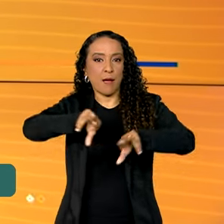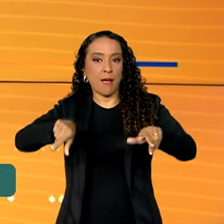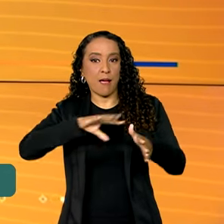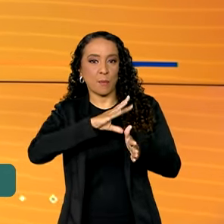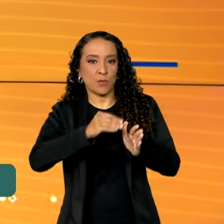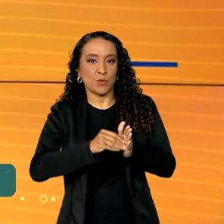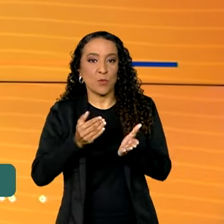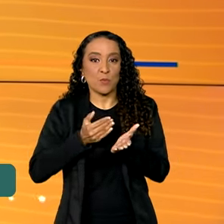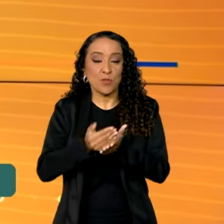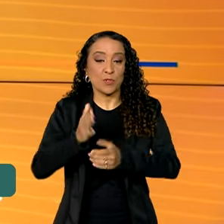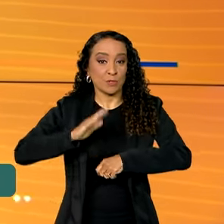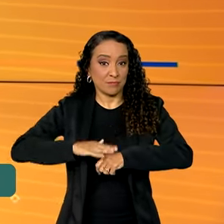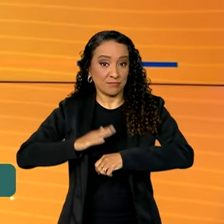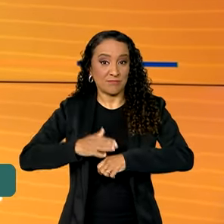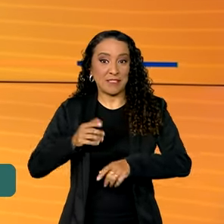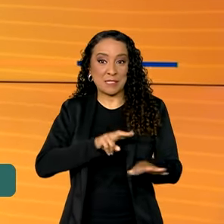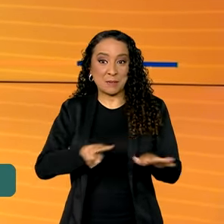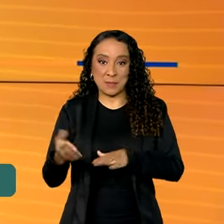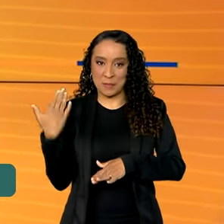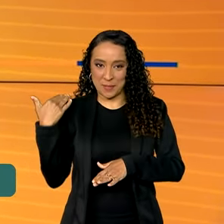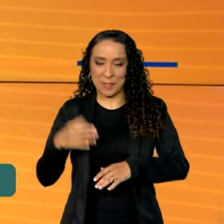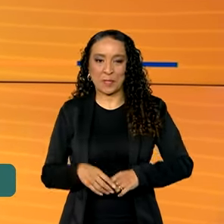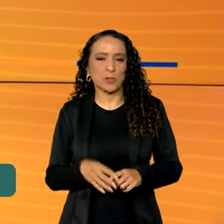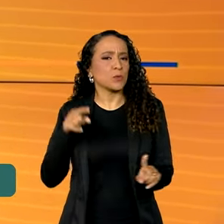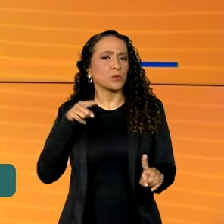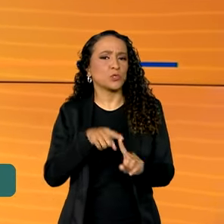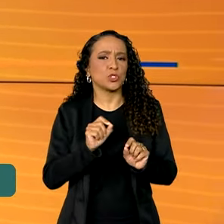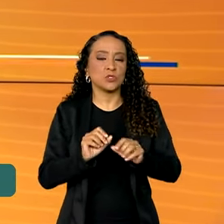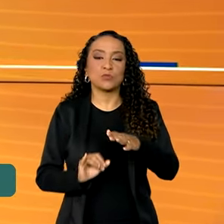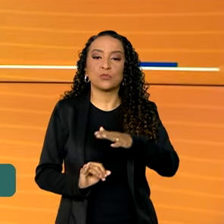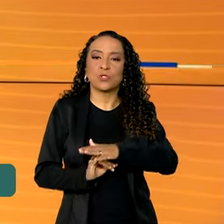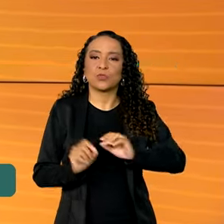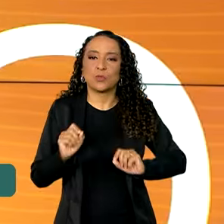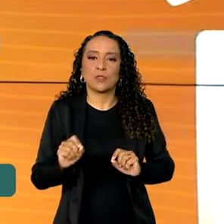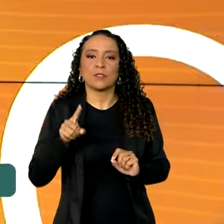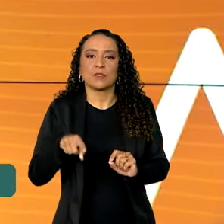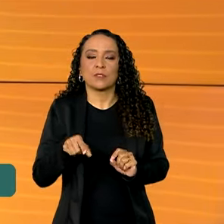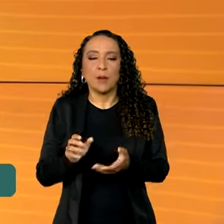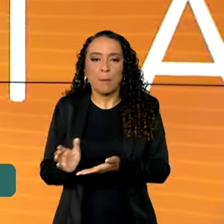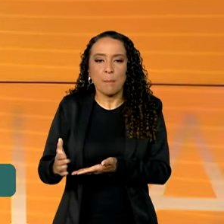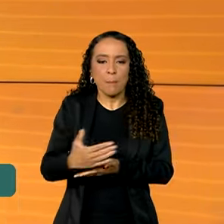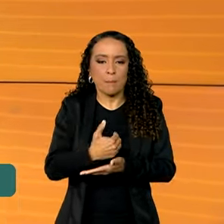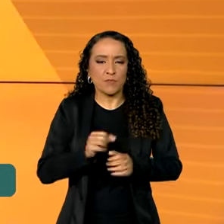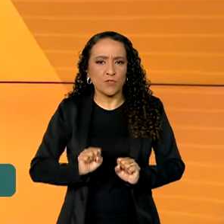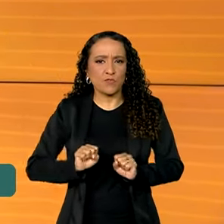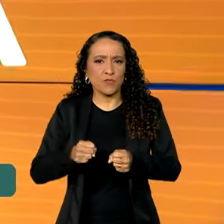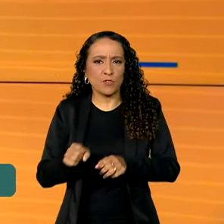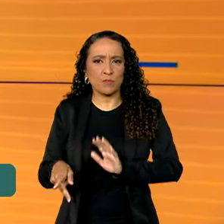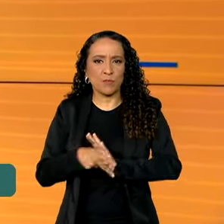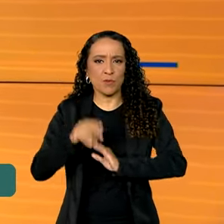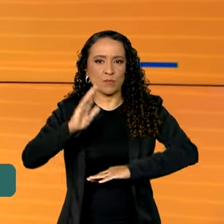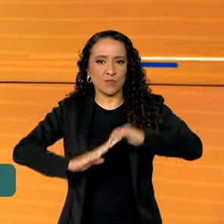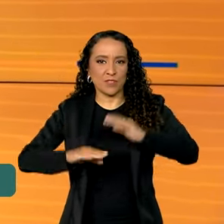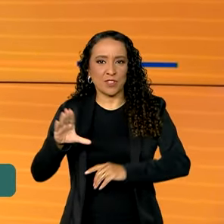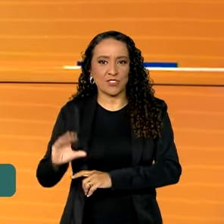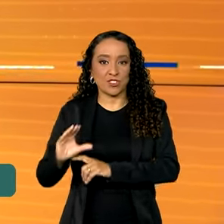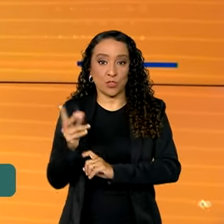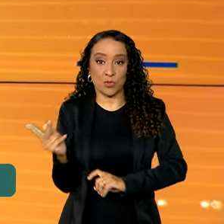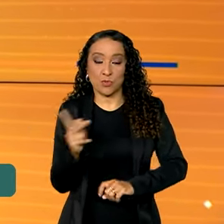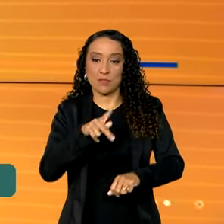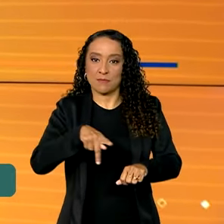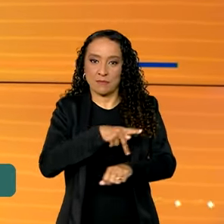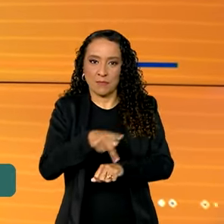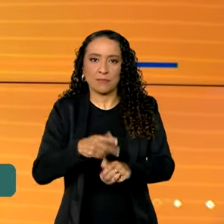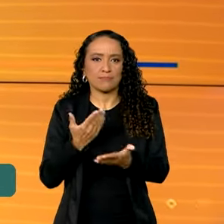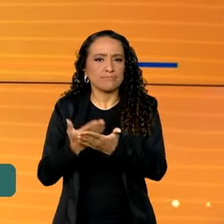Amazônica começou a funcionar na semana passada. O objetivo da instituição é unir os esforços dos cientistas dos dois